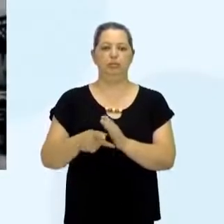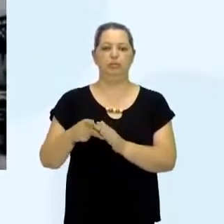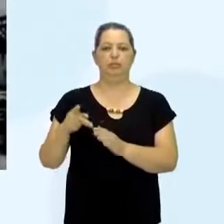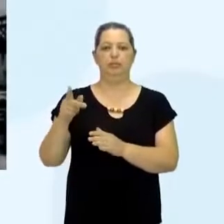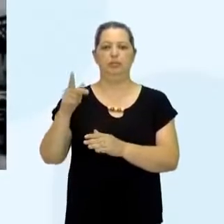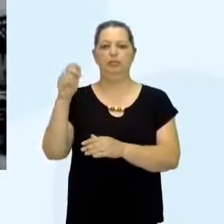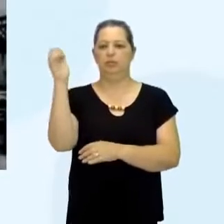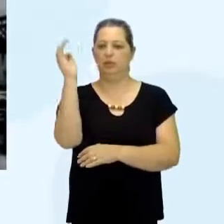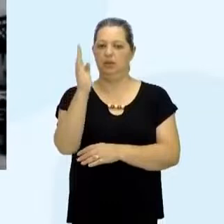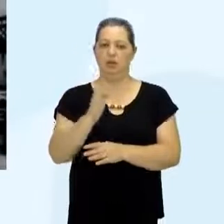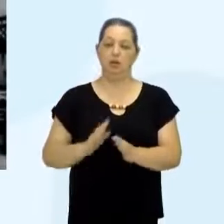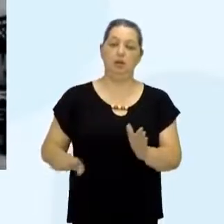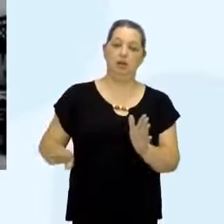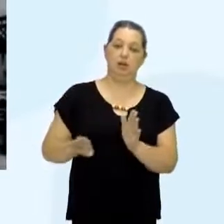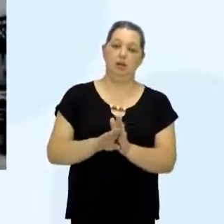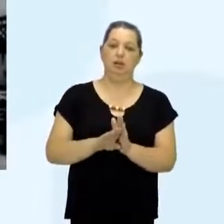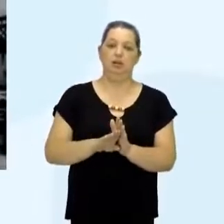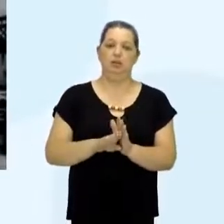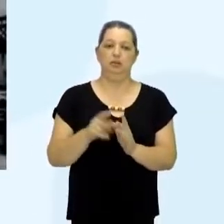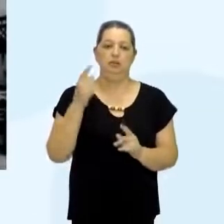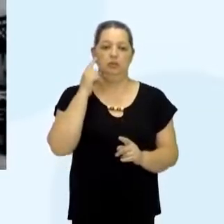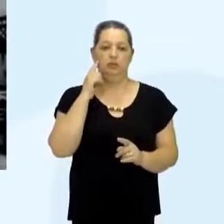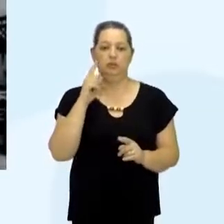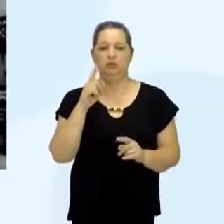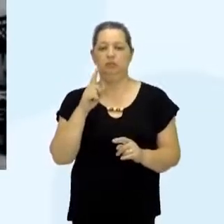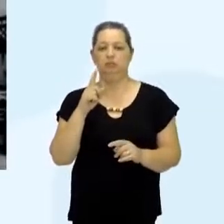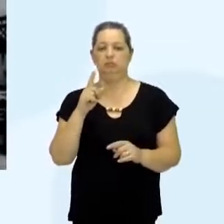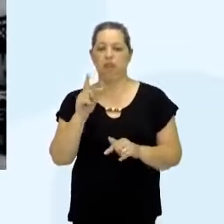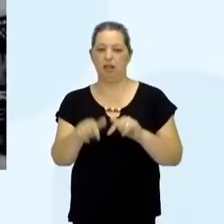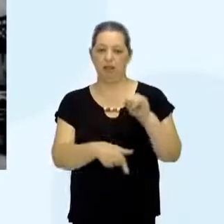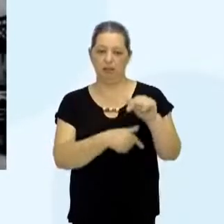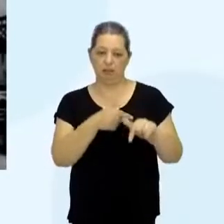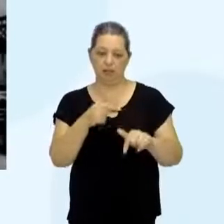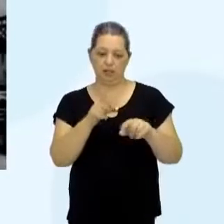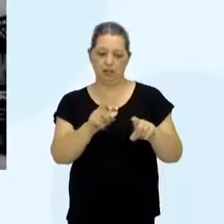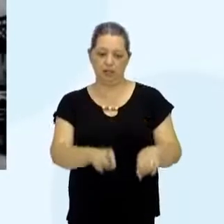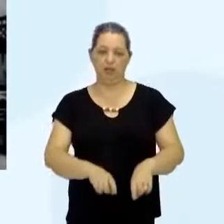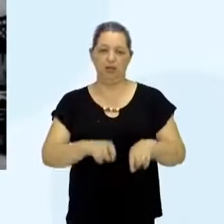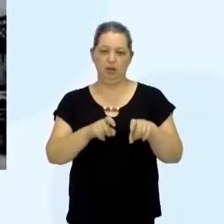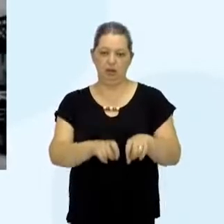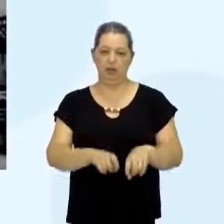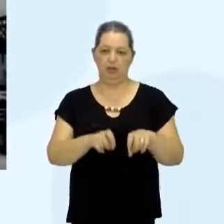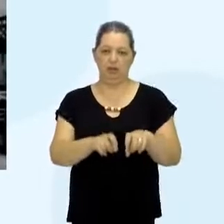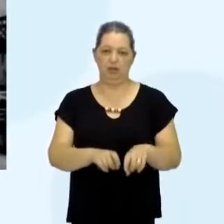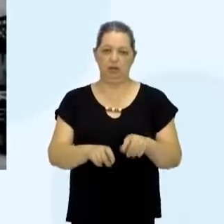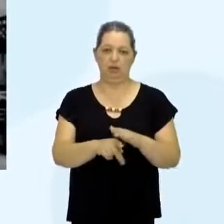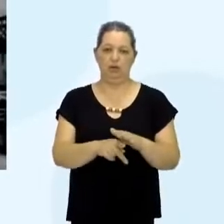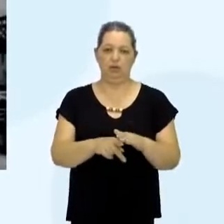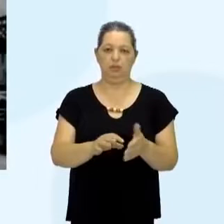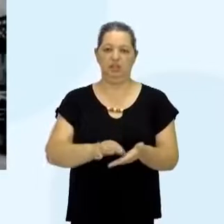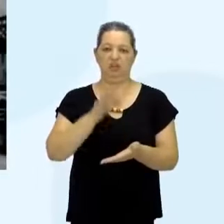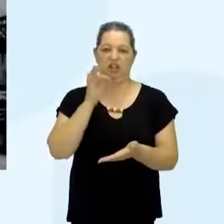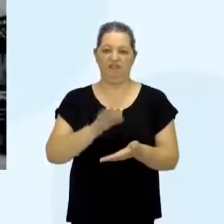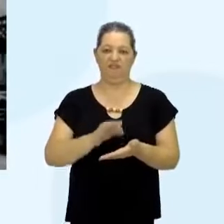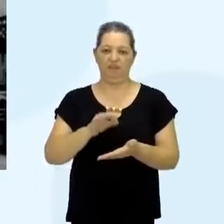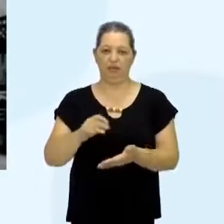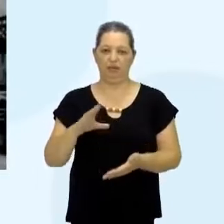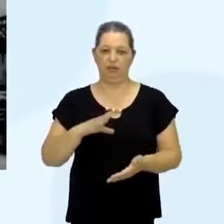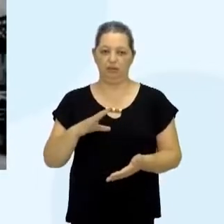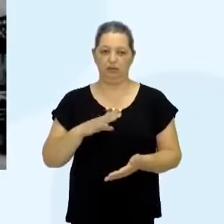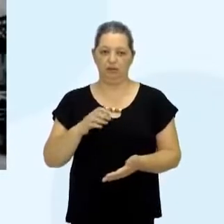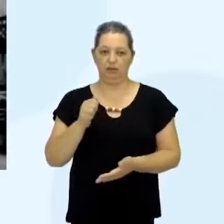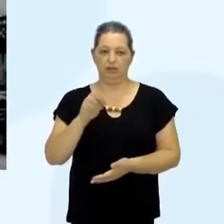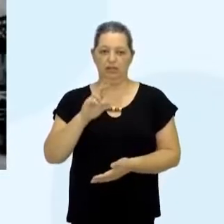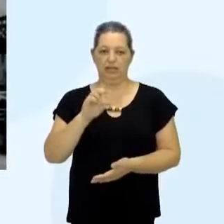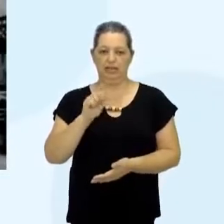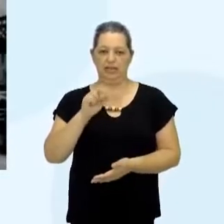Brasil munido de um pré-contrato para trabalhar como agricultor nas lavouras de café na cidade de Araras.